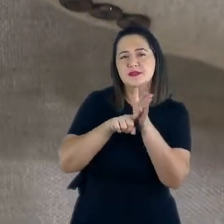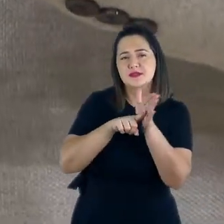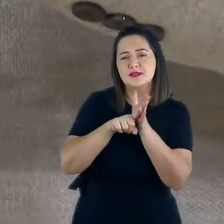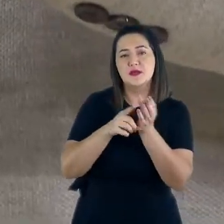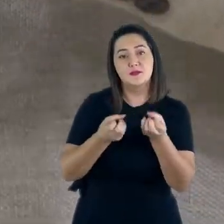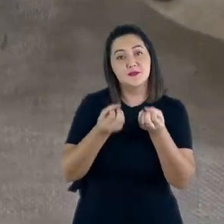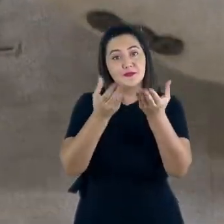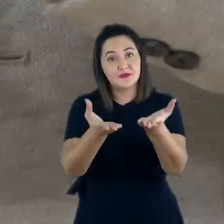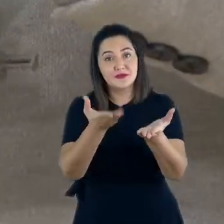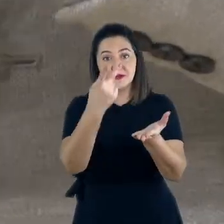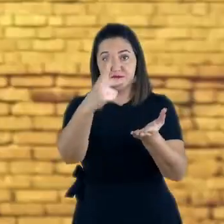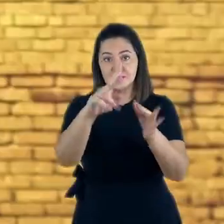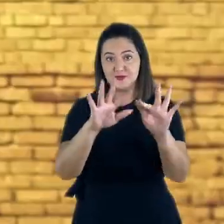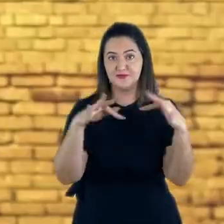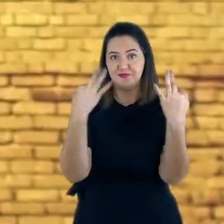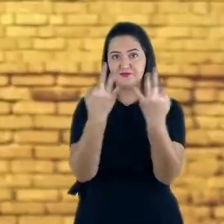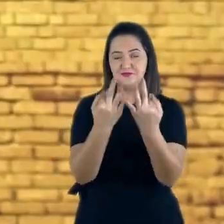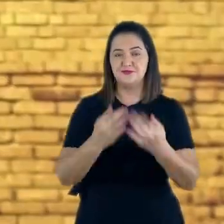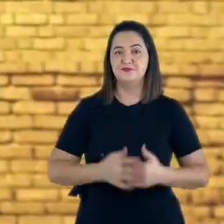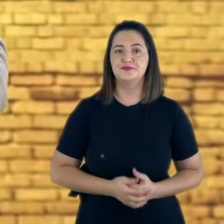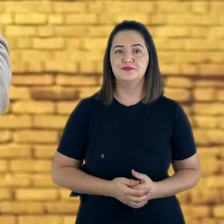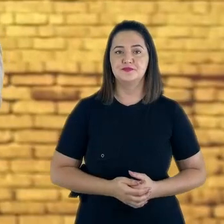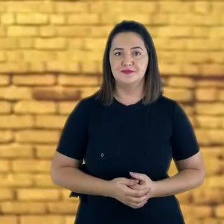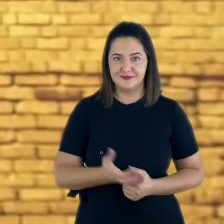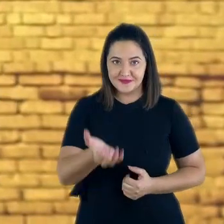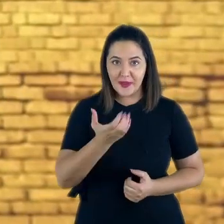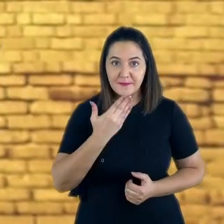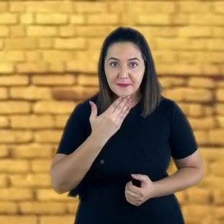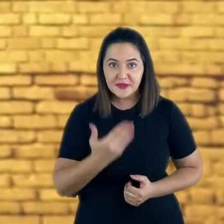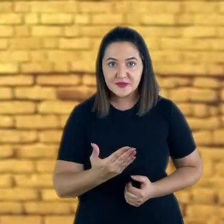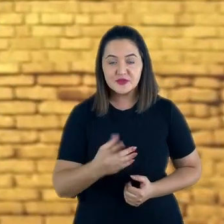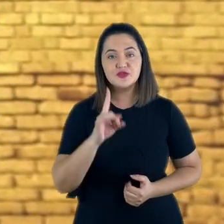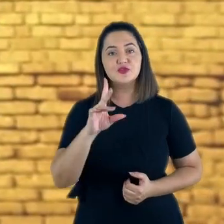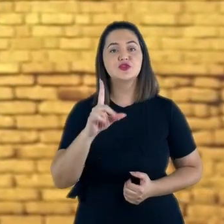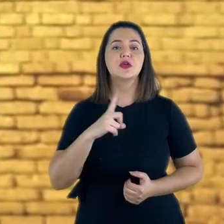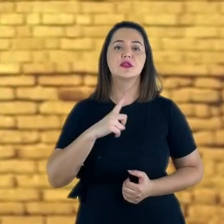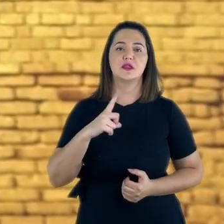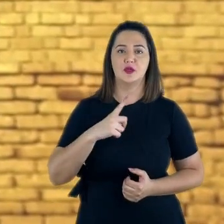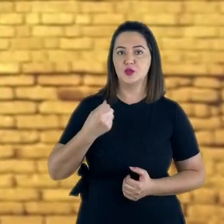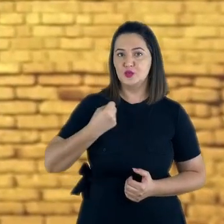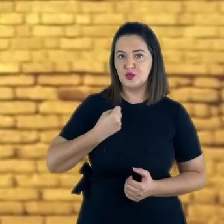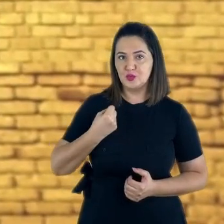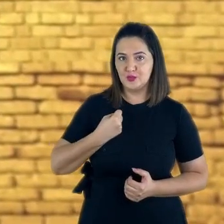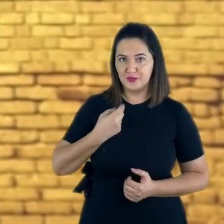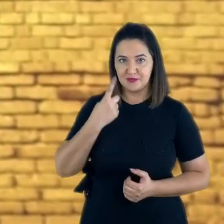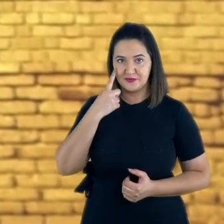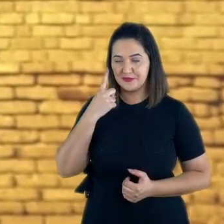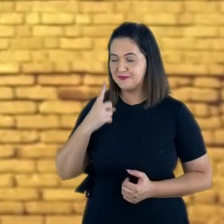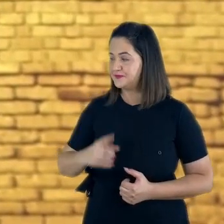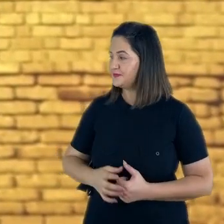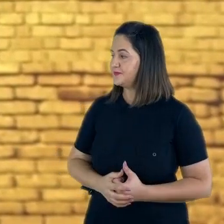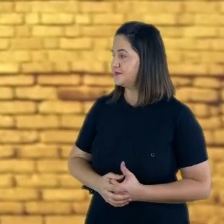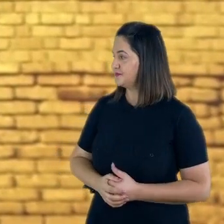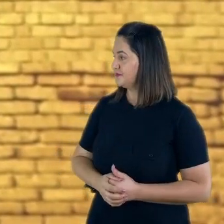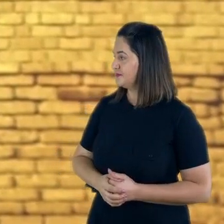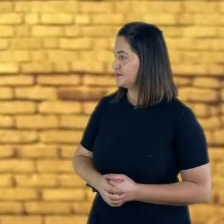para você e sua família. E para adquiri-lo é fácil. Você pode ligar para a gente aqui no horário comercial